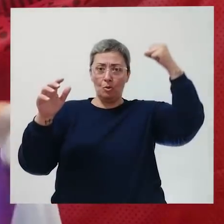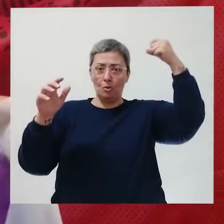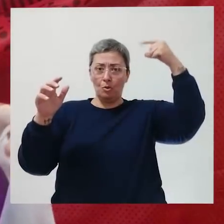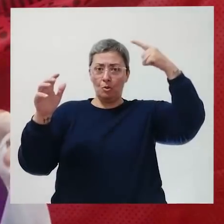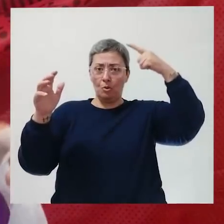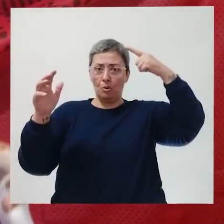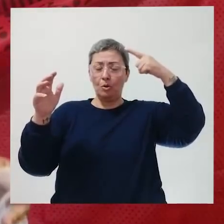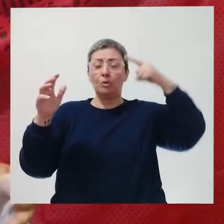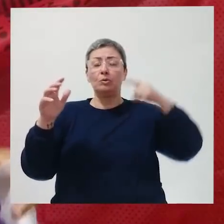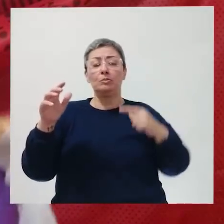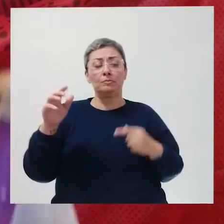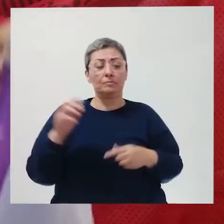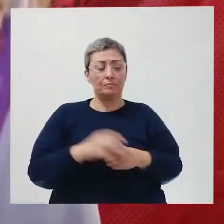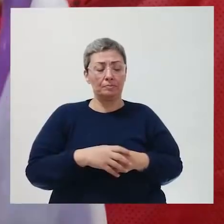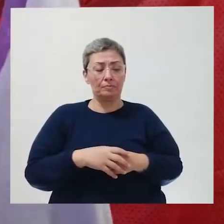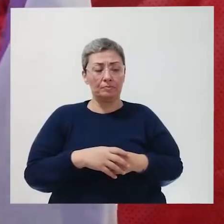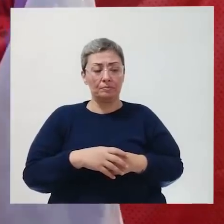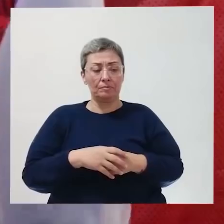e foi